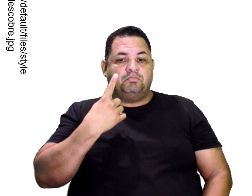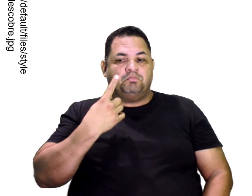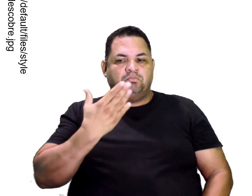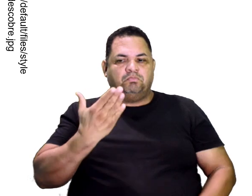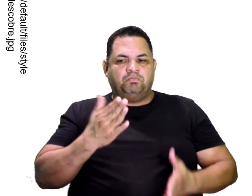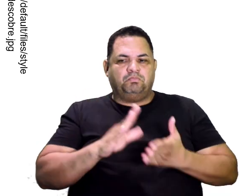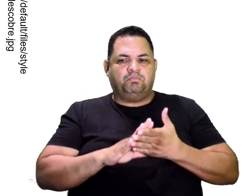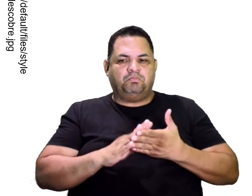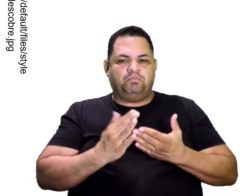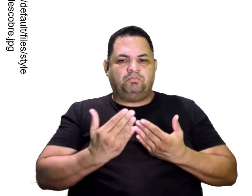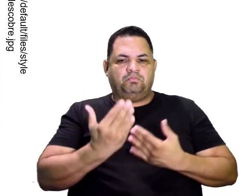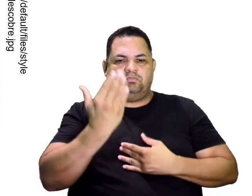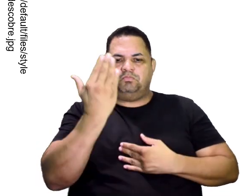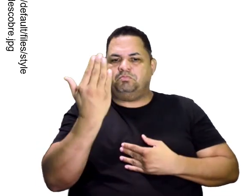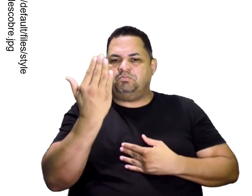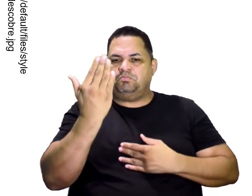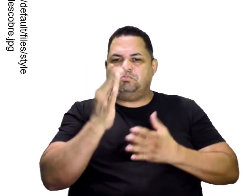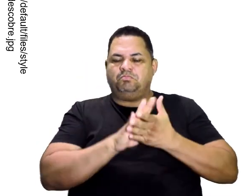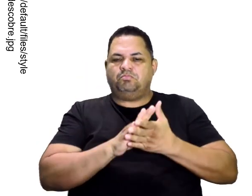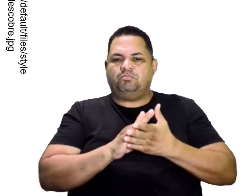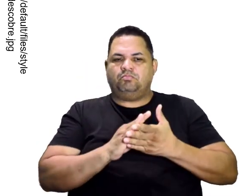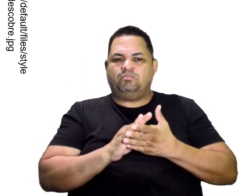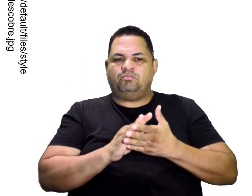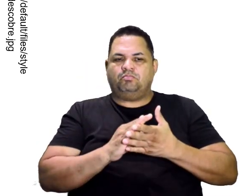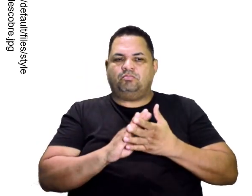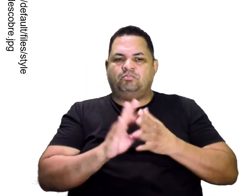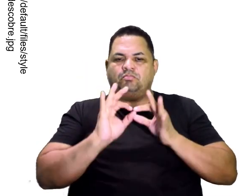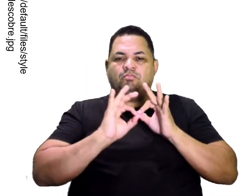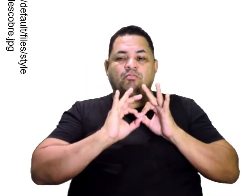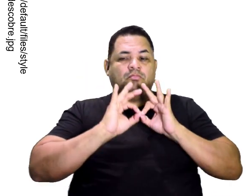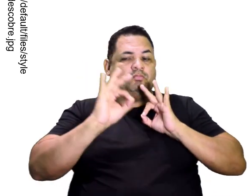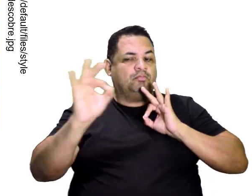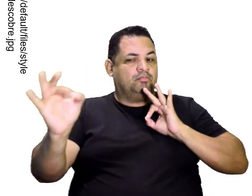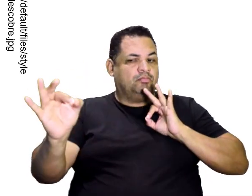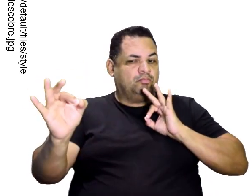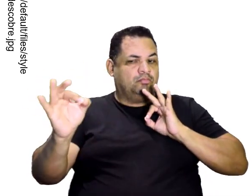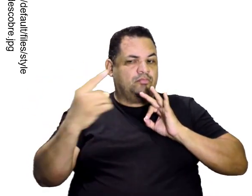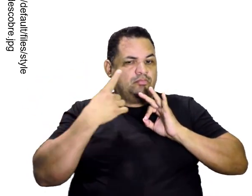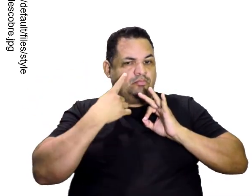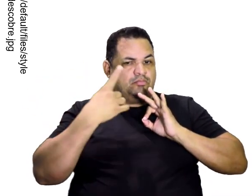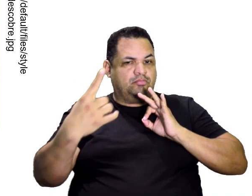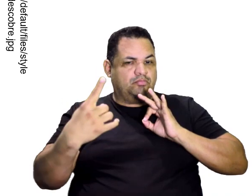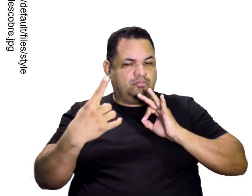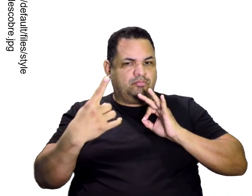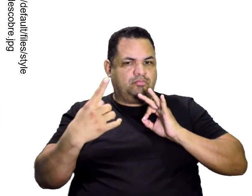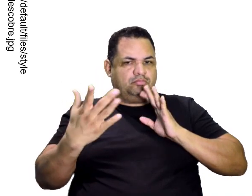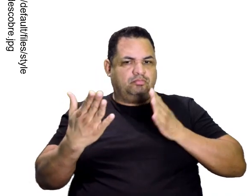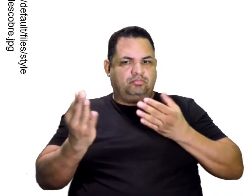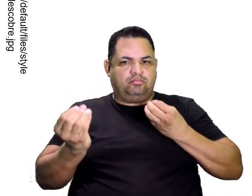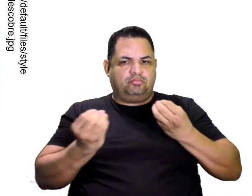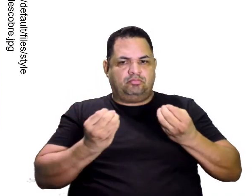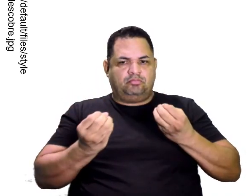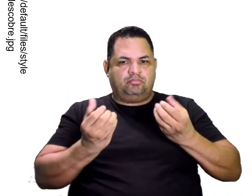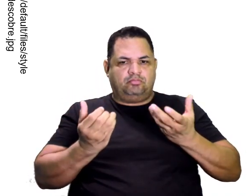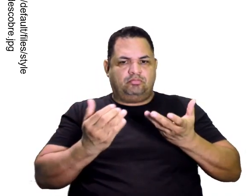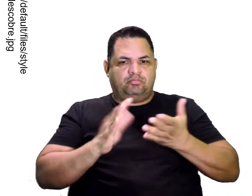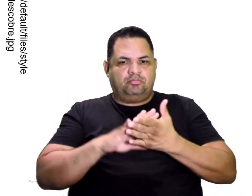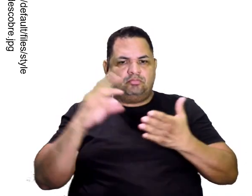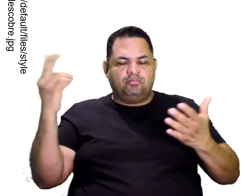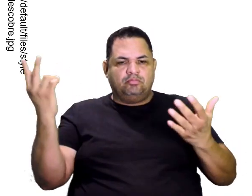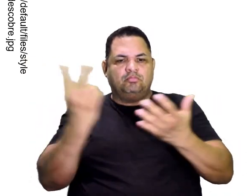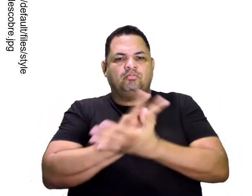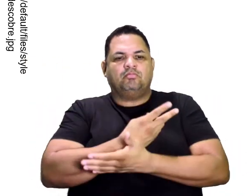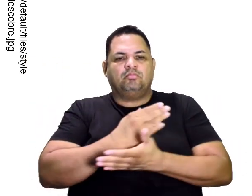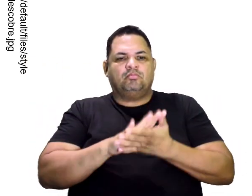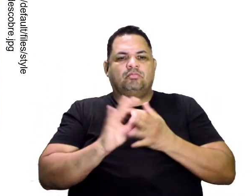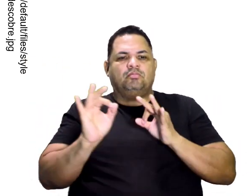observação é alguém de frente, assim, longe um pouquinho, de frente, vendo de longe o acontecimento,